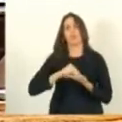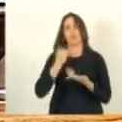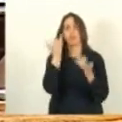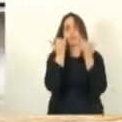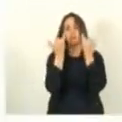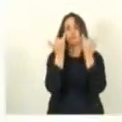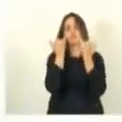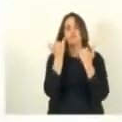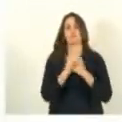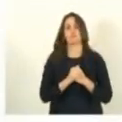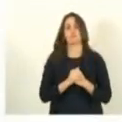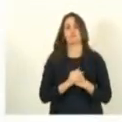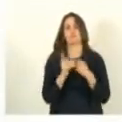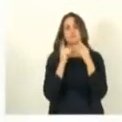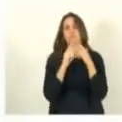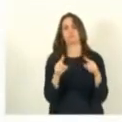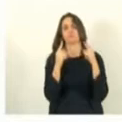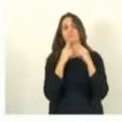informação.